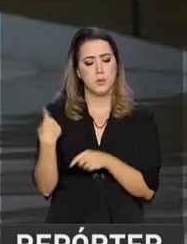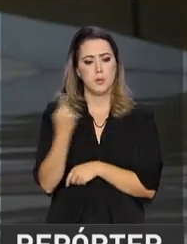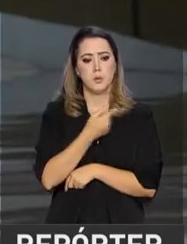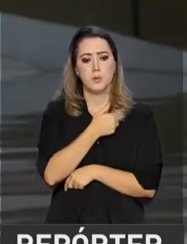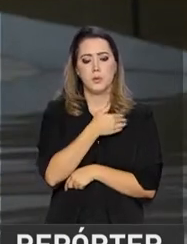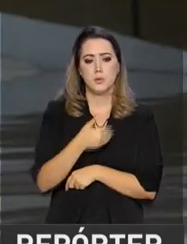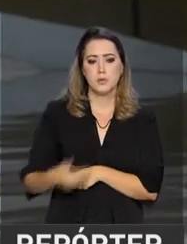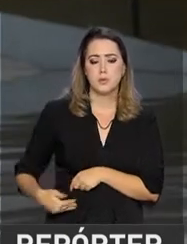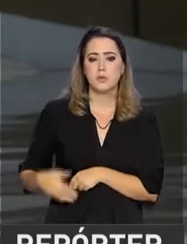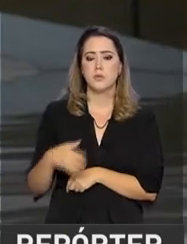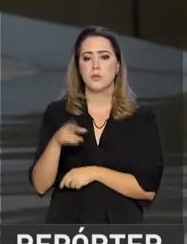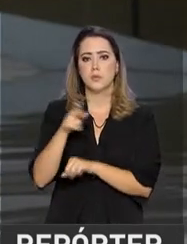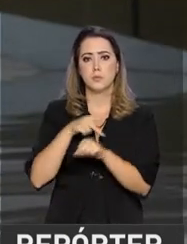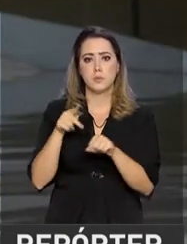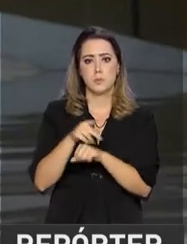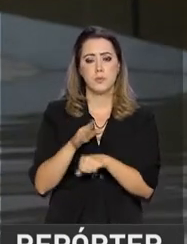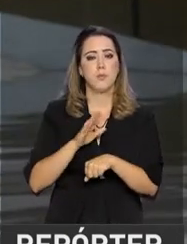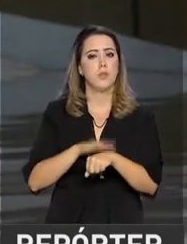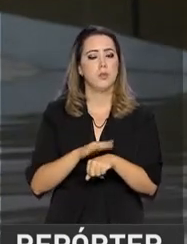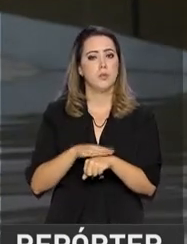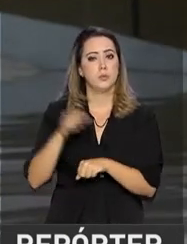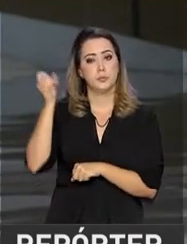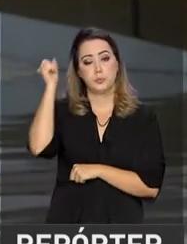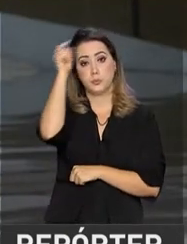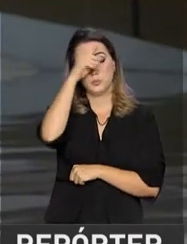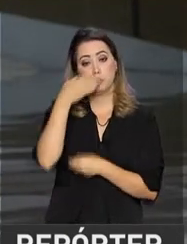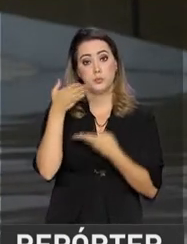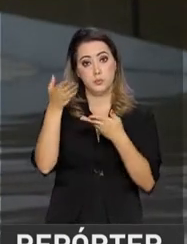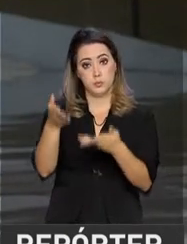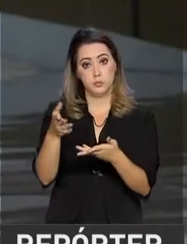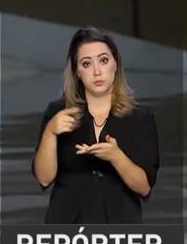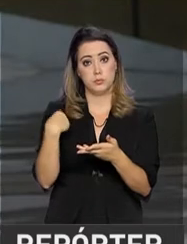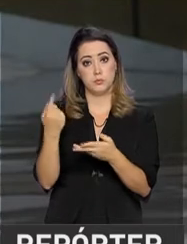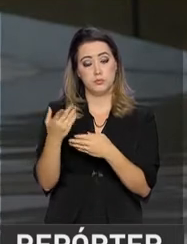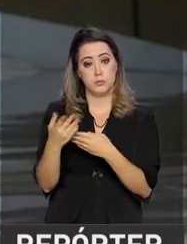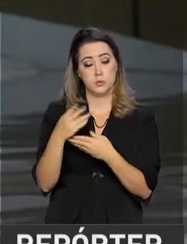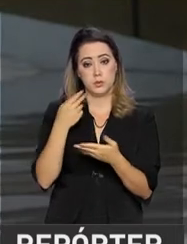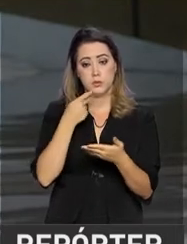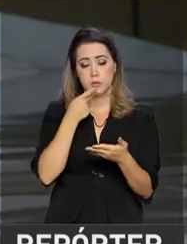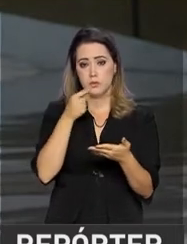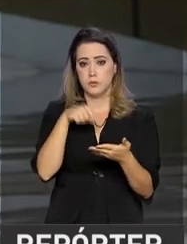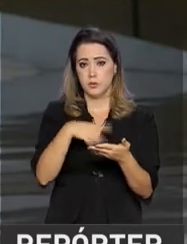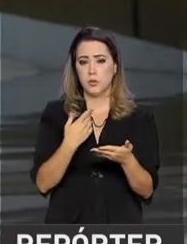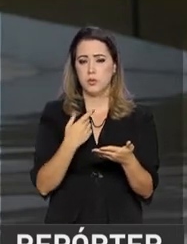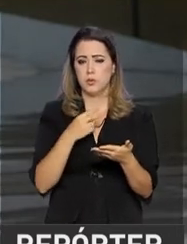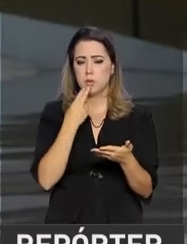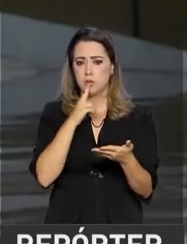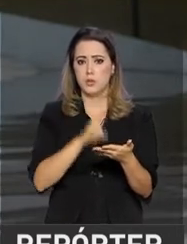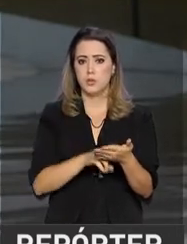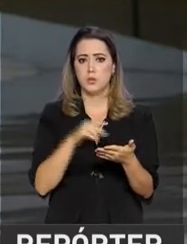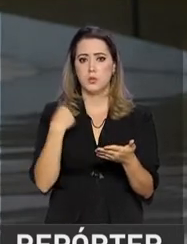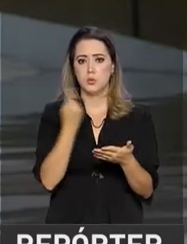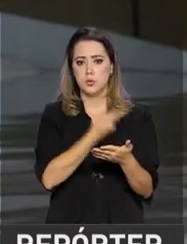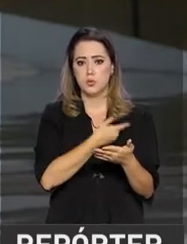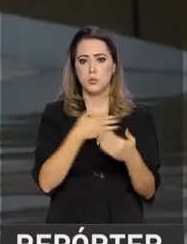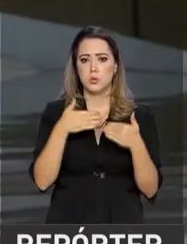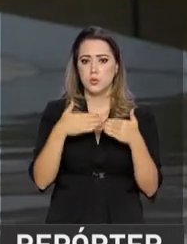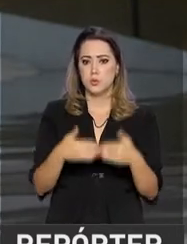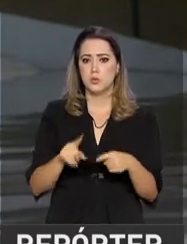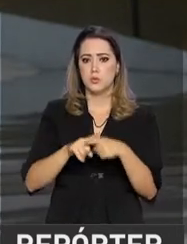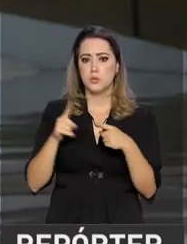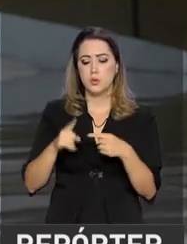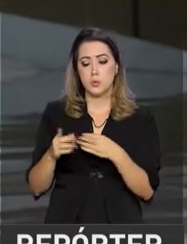e pelo país. Os momentos difíceis a que você alude na carta foram enfrentados todos por mim, mas com seu